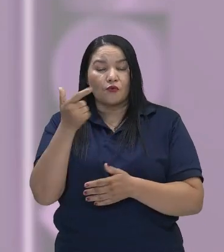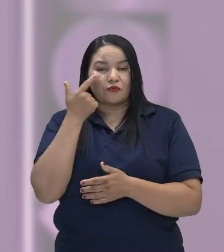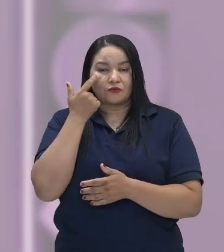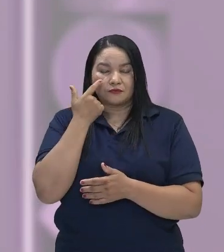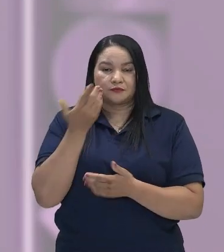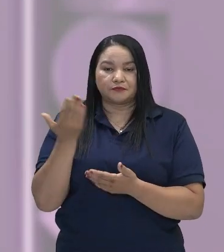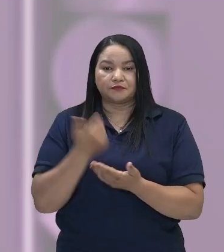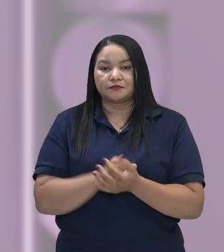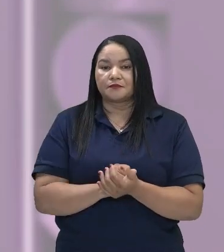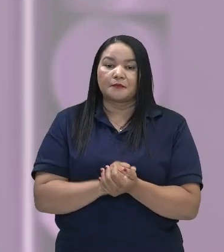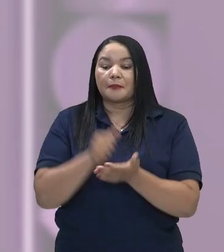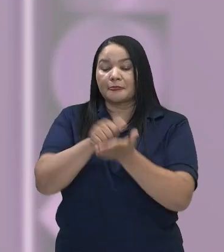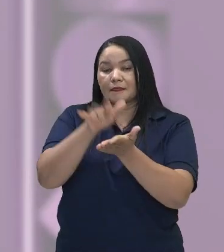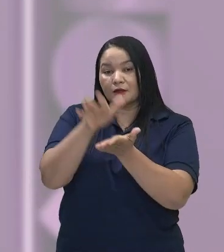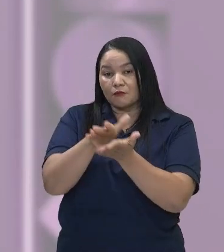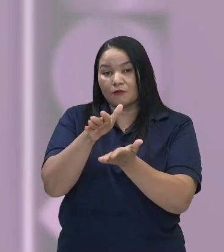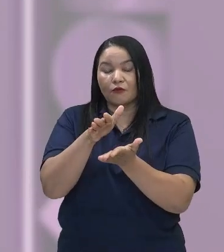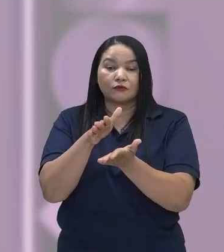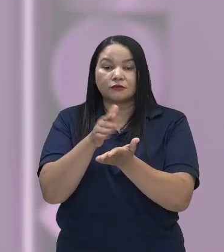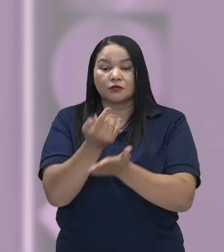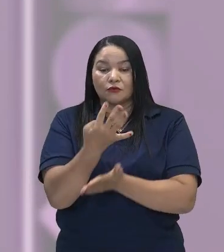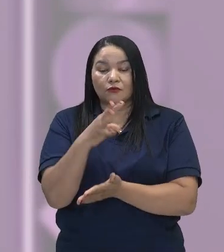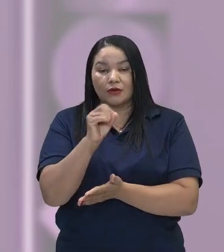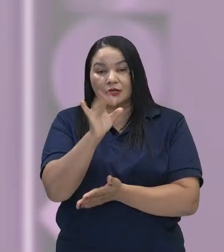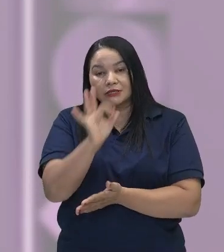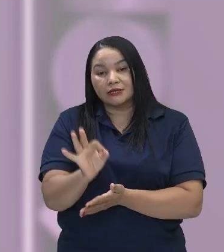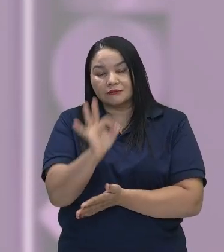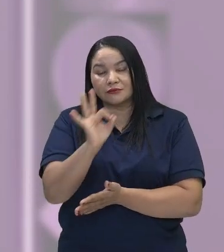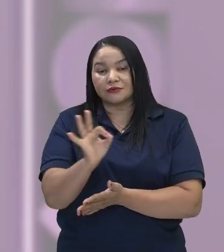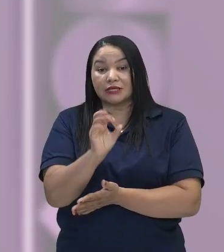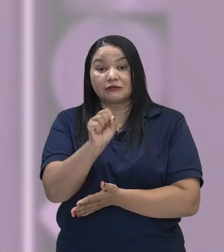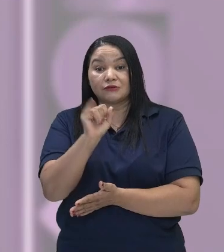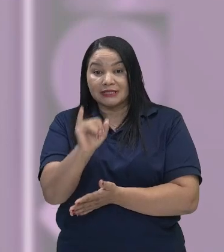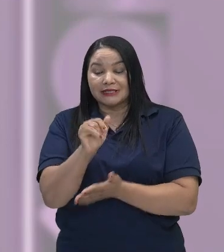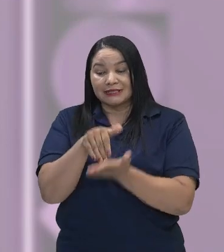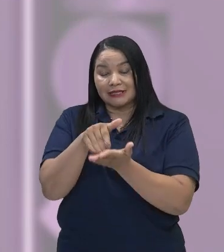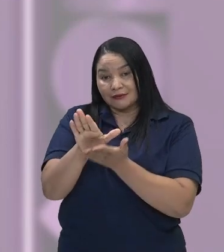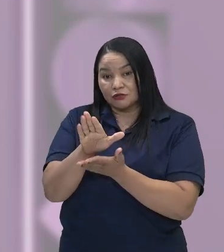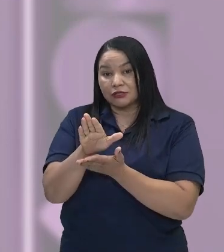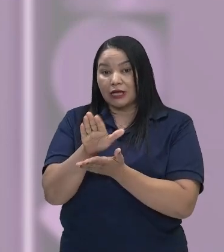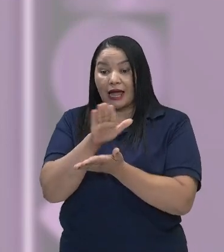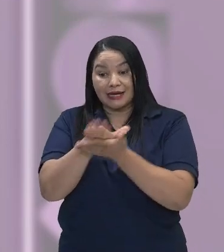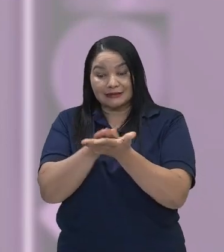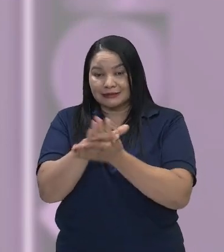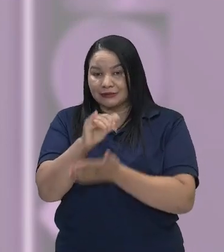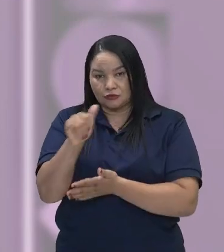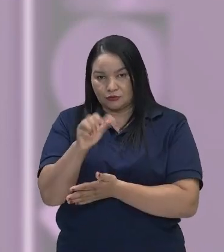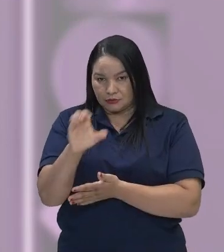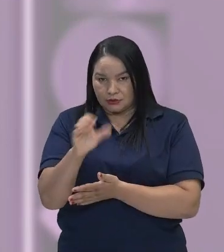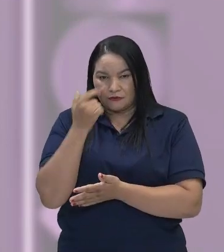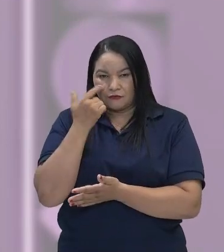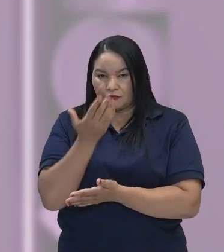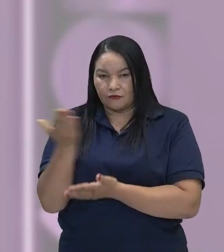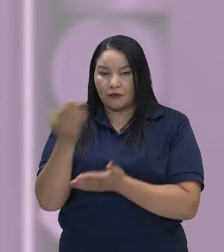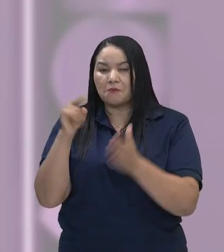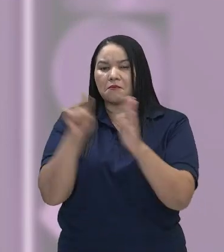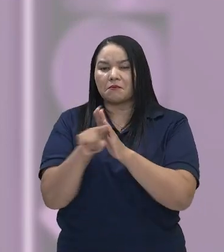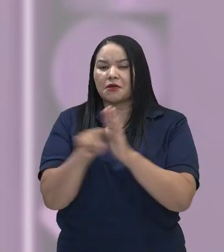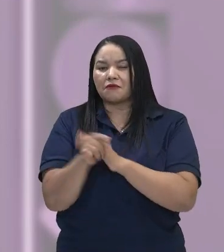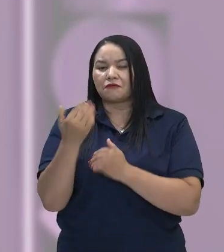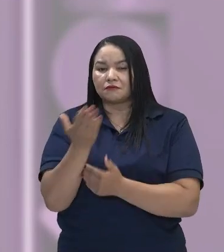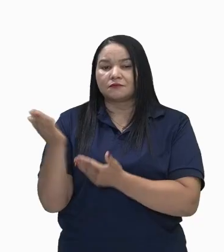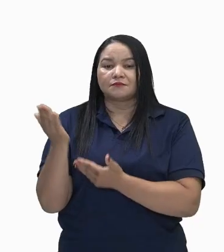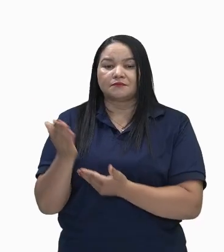de 40% que você recebe quando você é demitido sem justa causa. Olha a questão que o professor trouxe aqui para vocês,